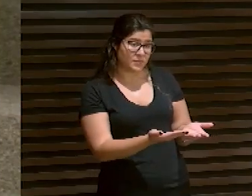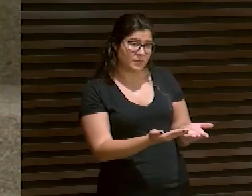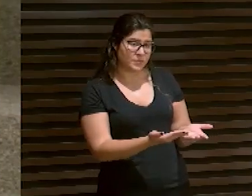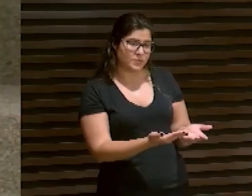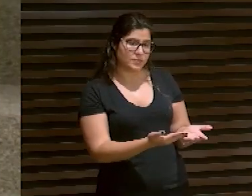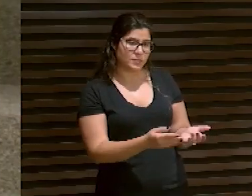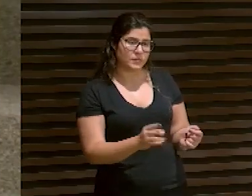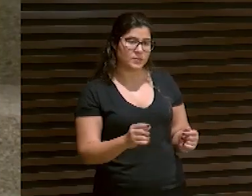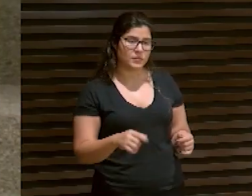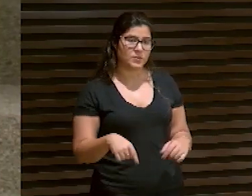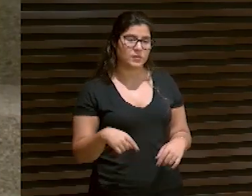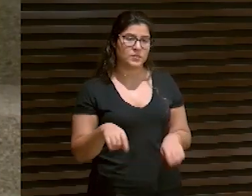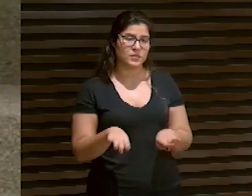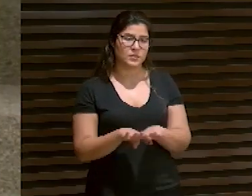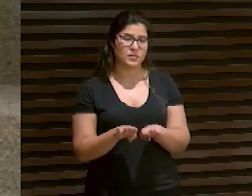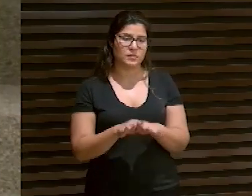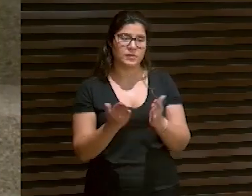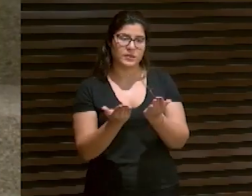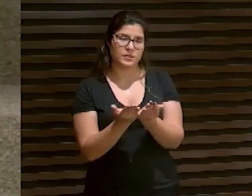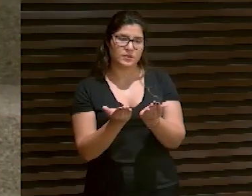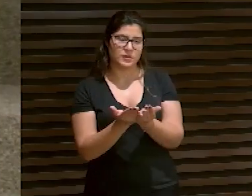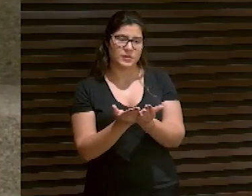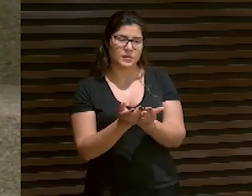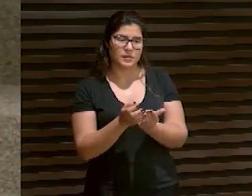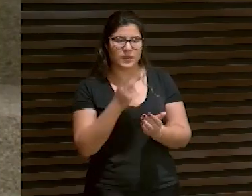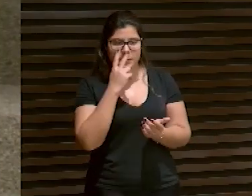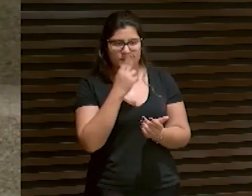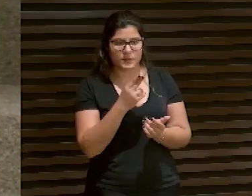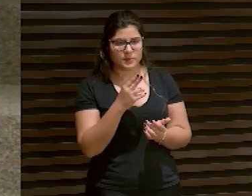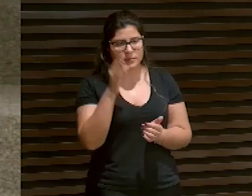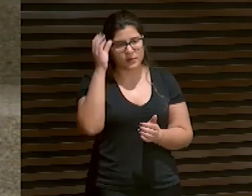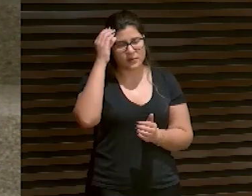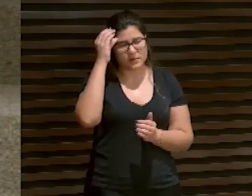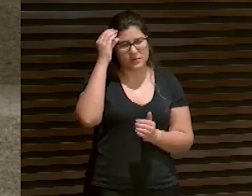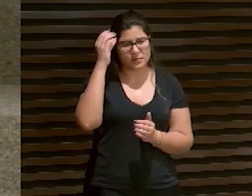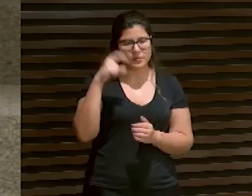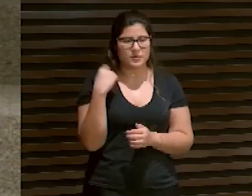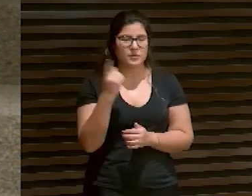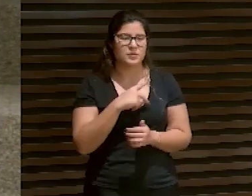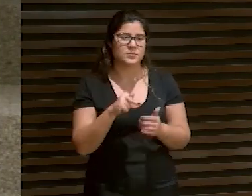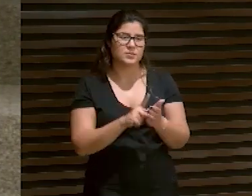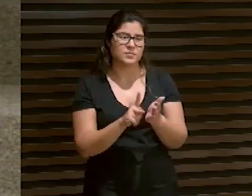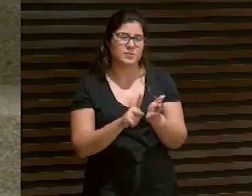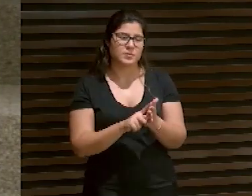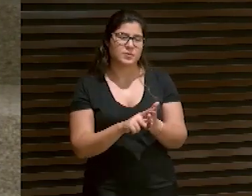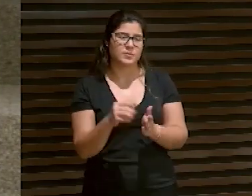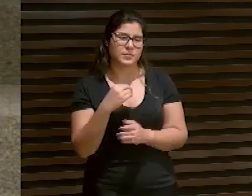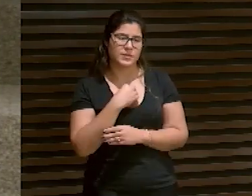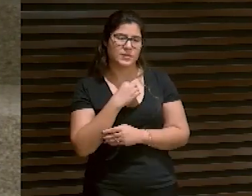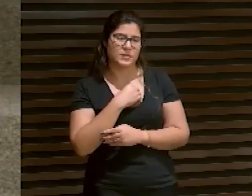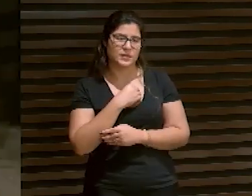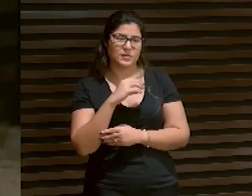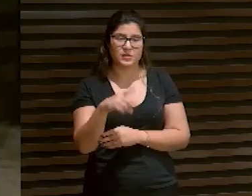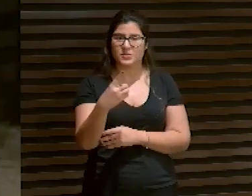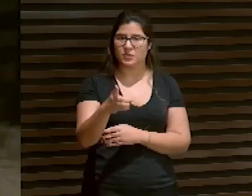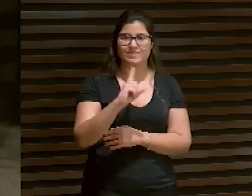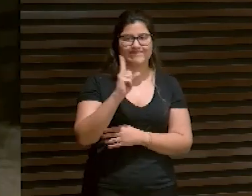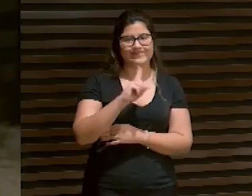a pensarmos que a culpa do nosso pecado é de outro, mas não. A culpa do nosso pecado é a nossa